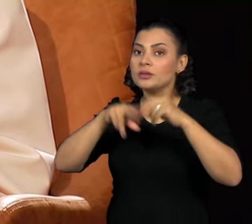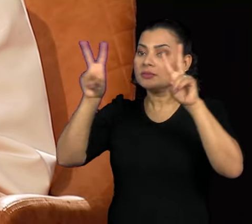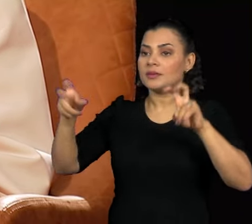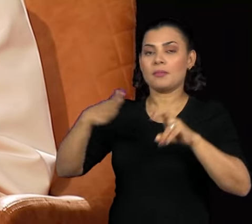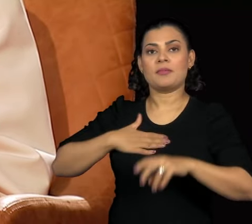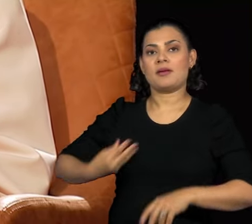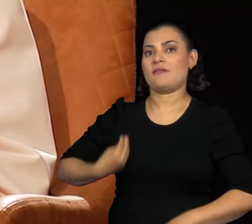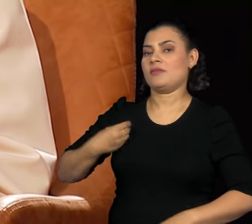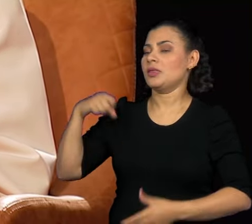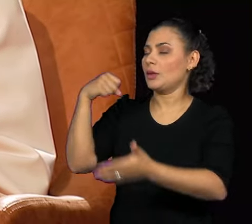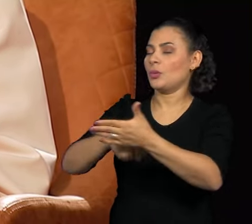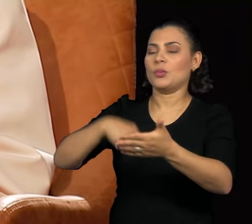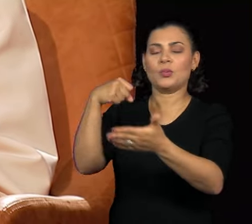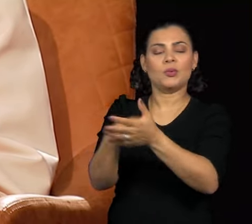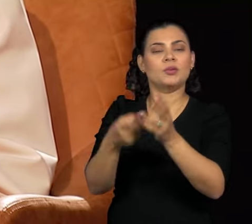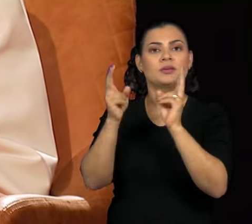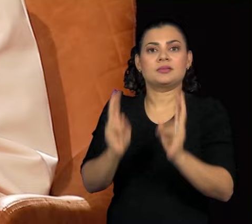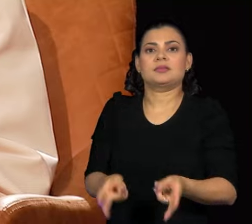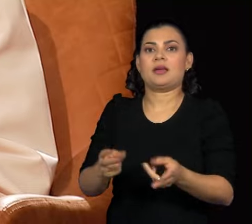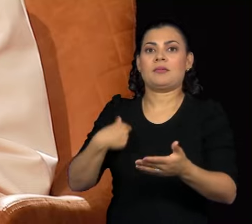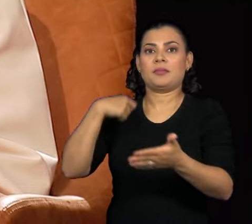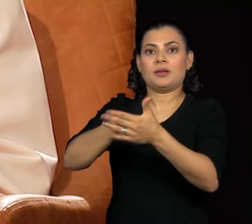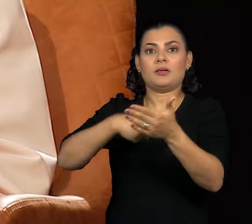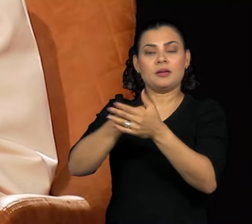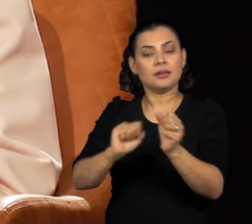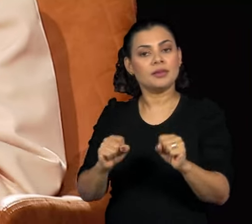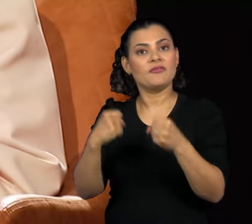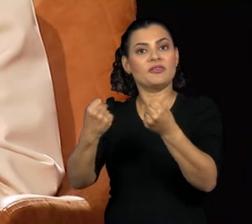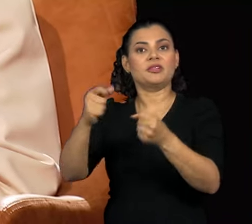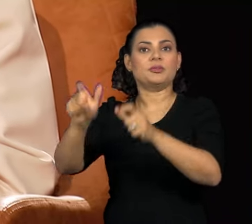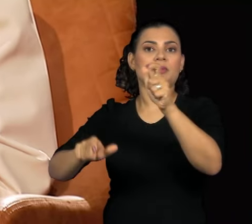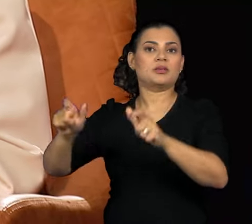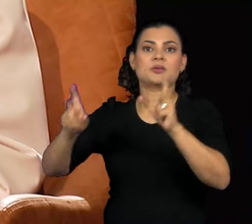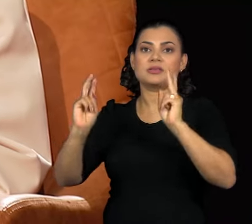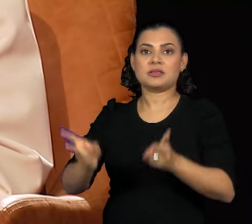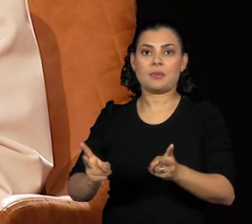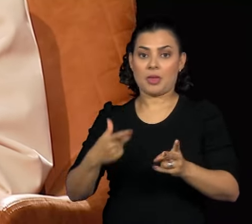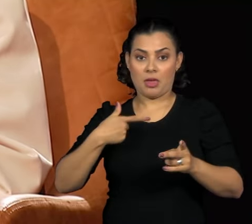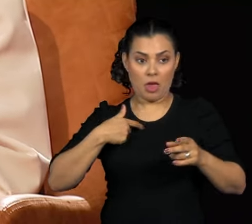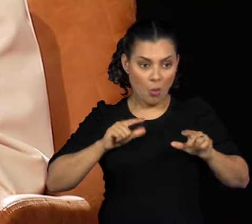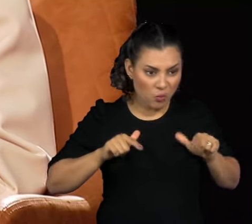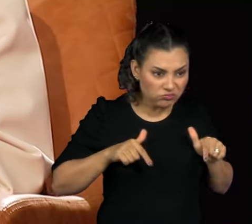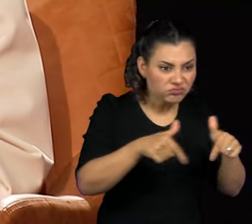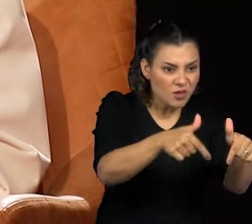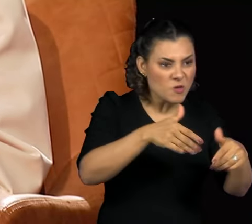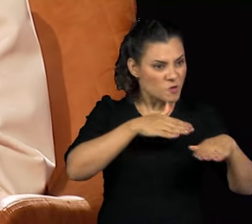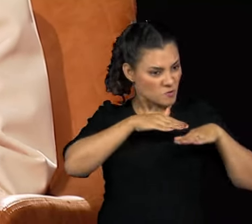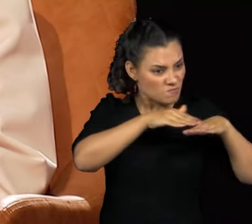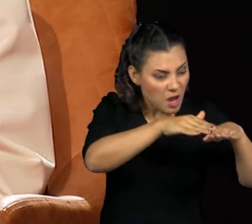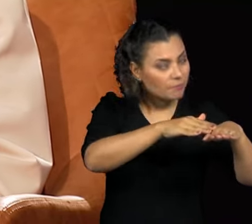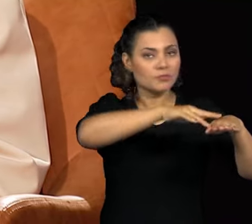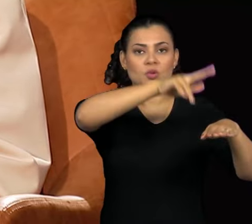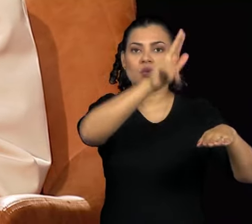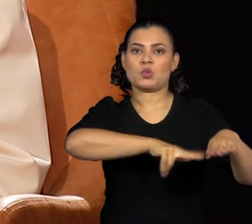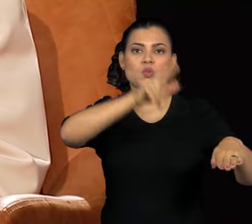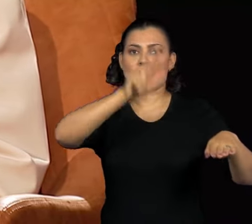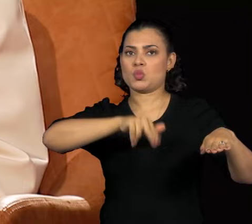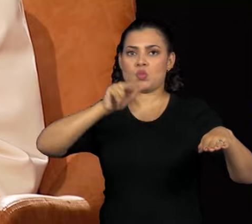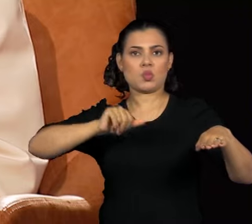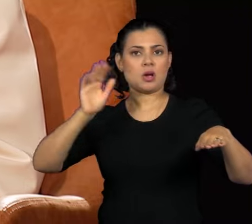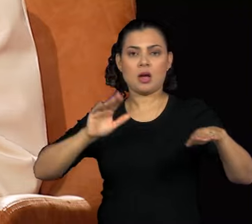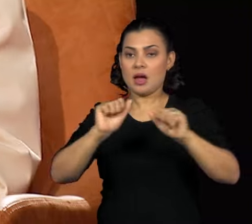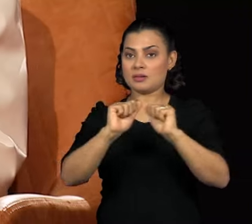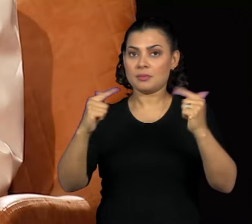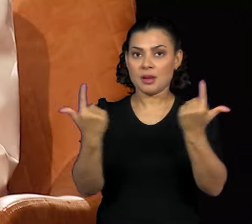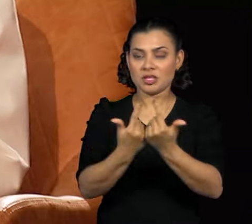fui uma mulher que sempre defendia as pessoas. Eu não ataco ninguém. Eu não ataco ninguém dentro da Assembleia em discurso,